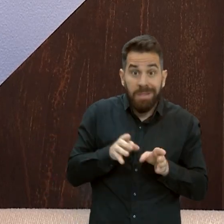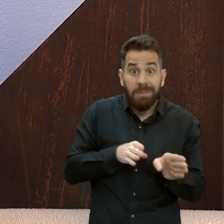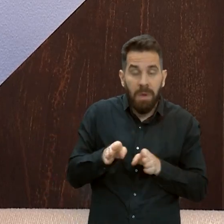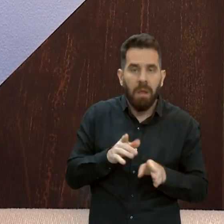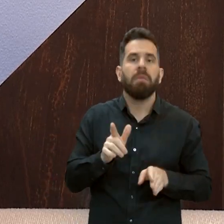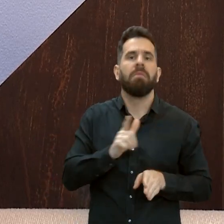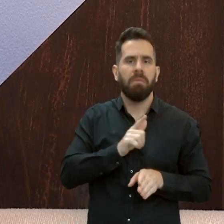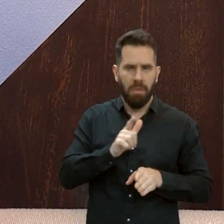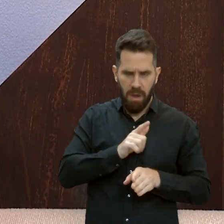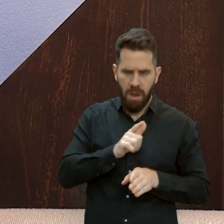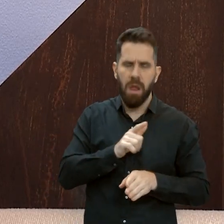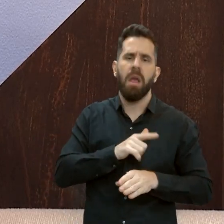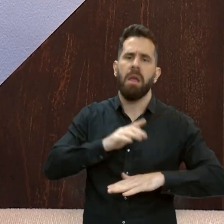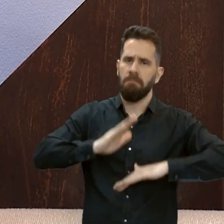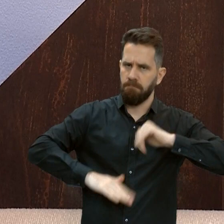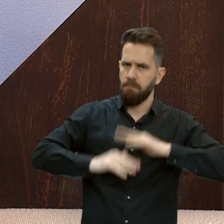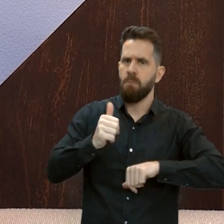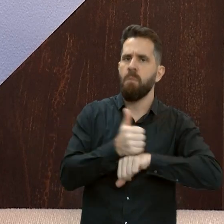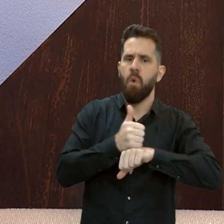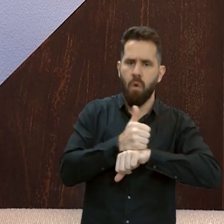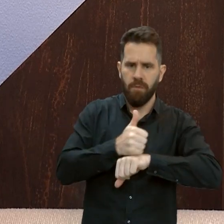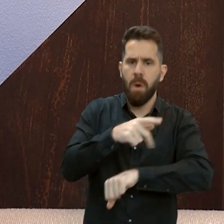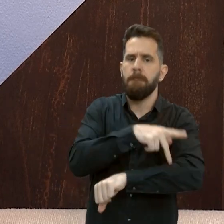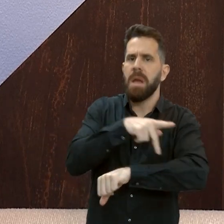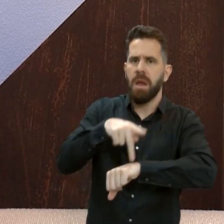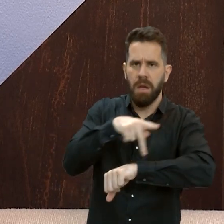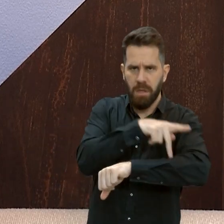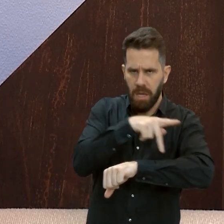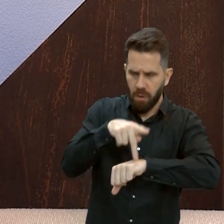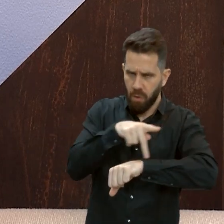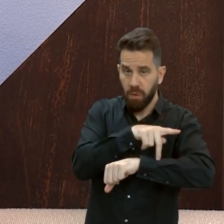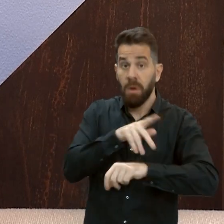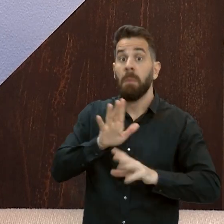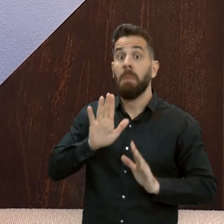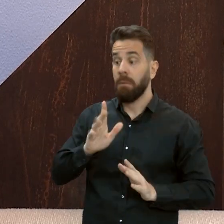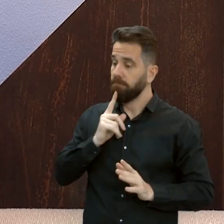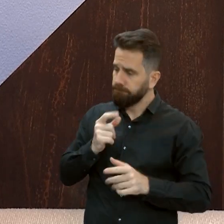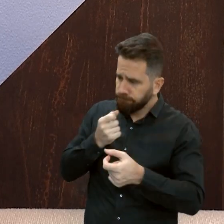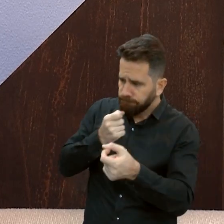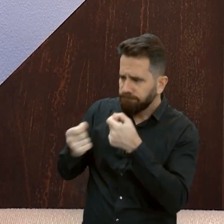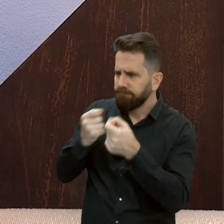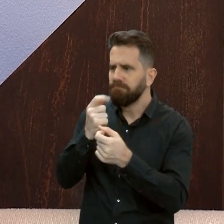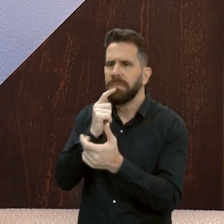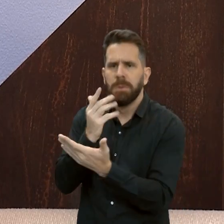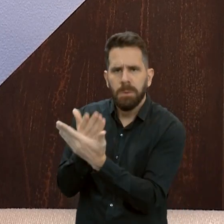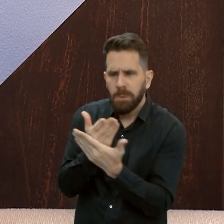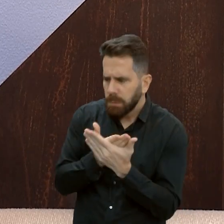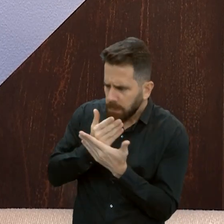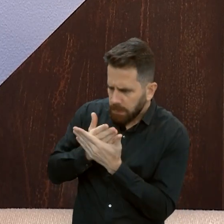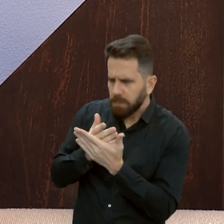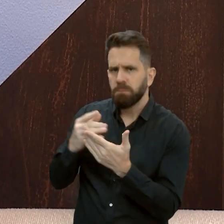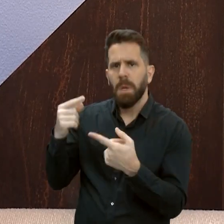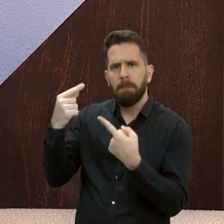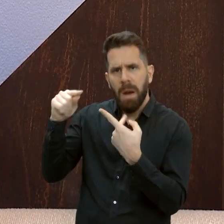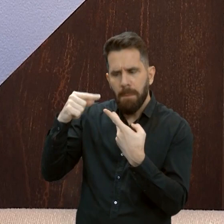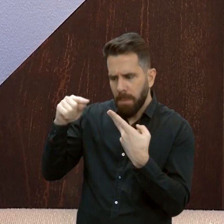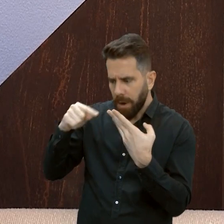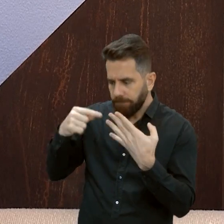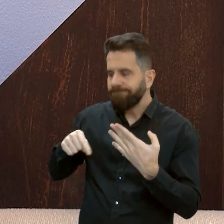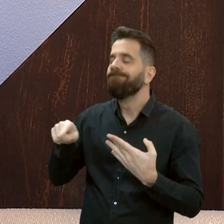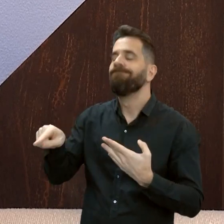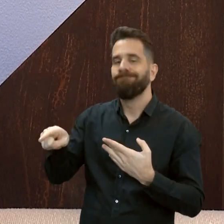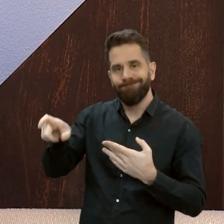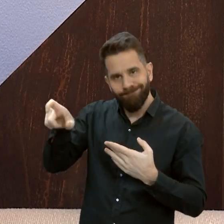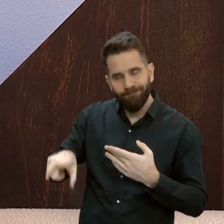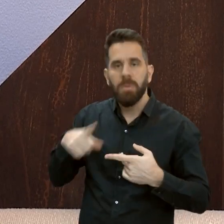dialogado com o estudante, né, verificado, é feito o diagnóstico, né, e aí são elencadas as